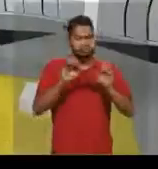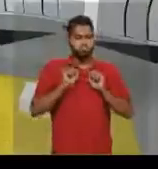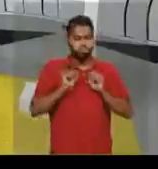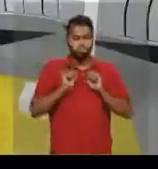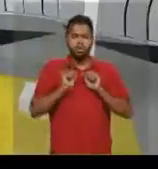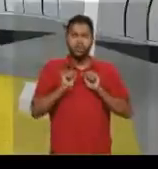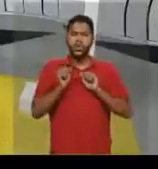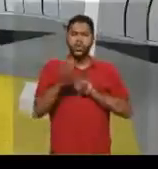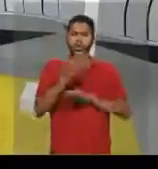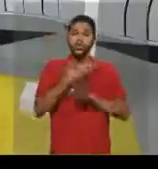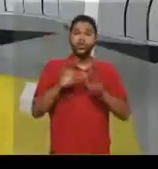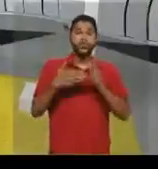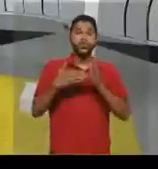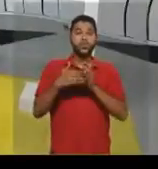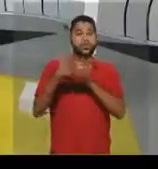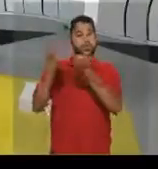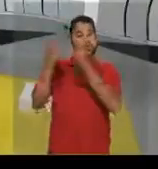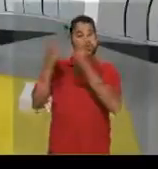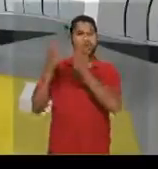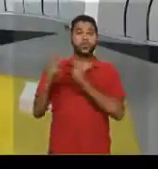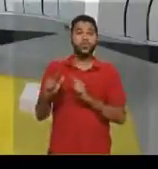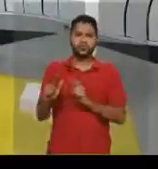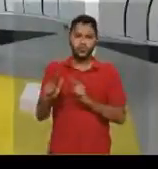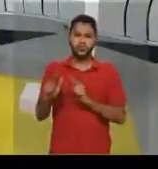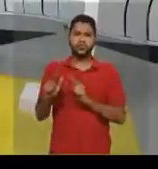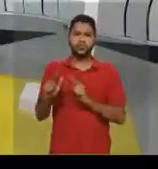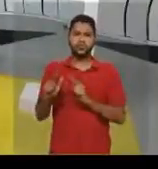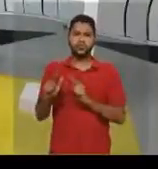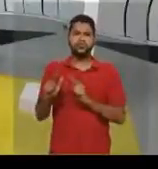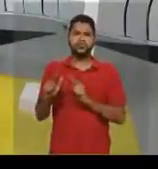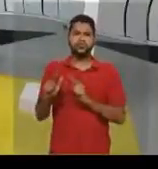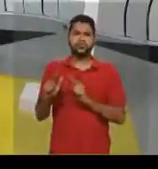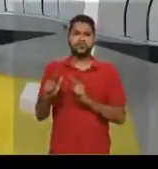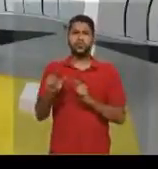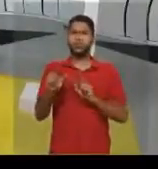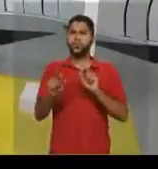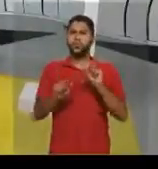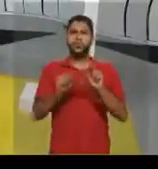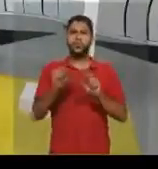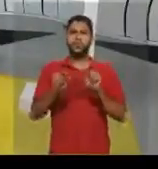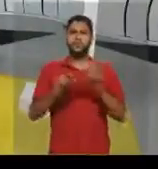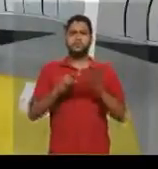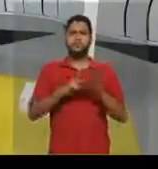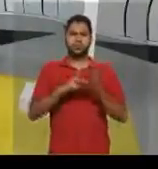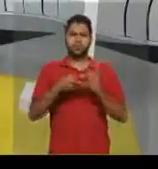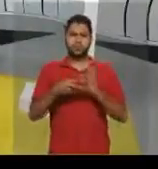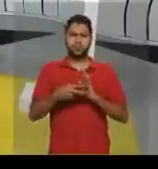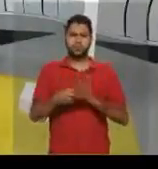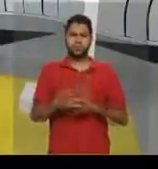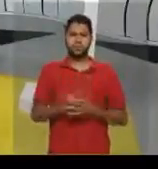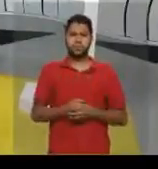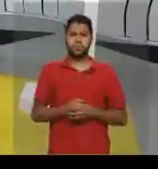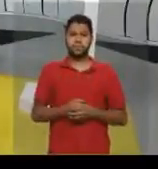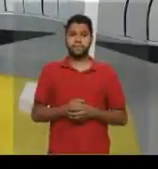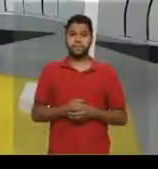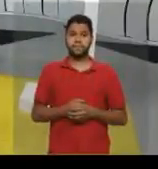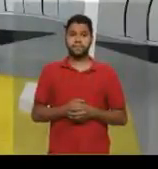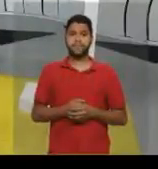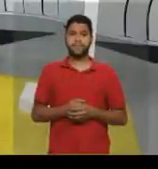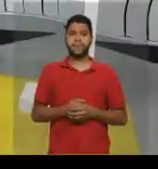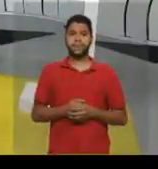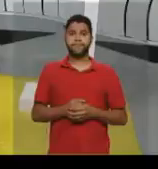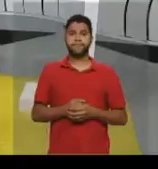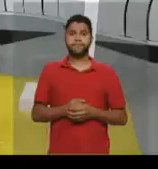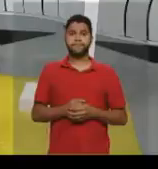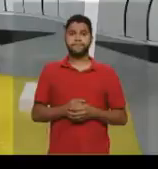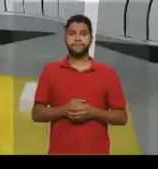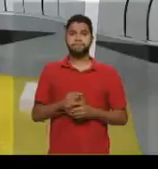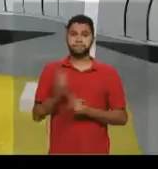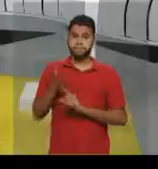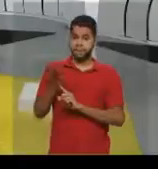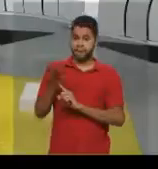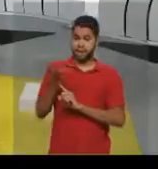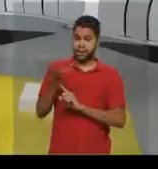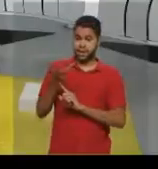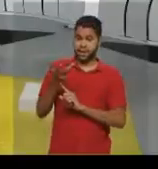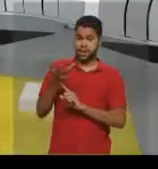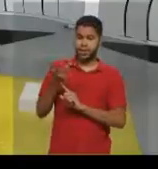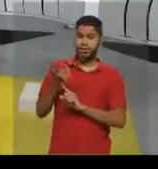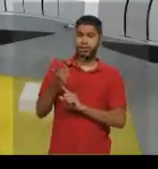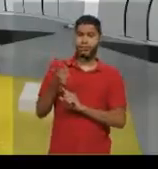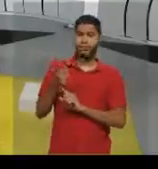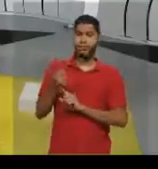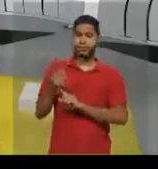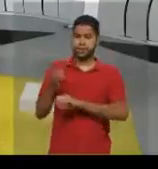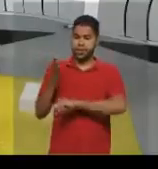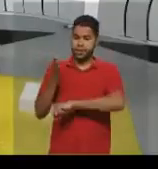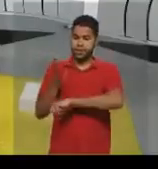todas as linguagens da arte contemporânea. O que isso quer dizer? Enquanto a arte moderna